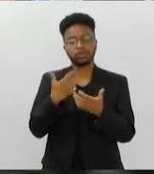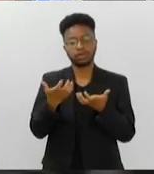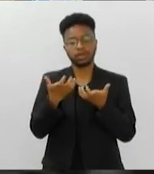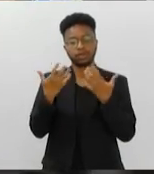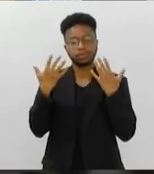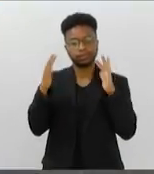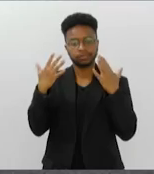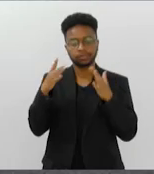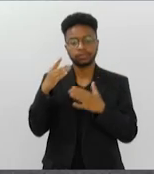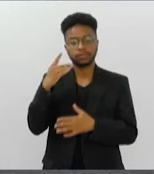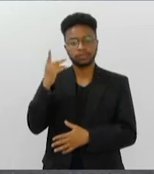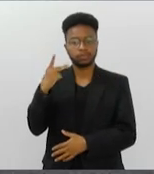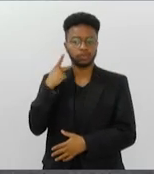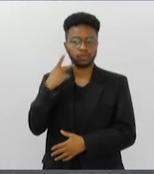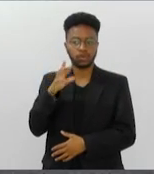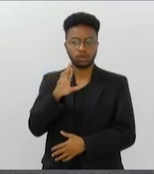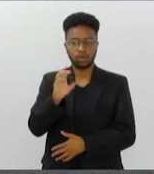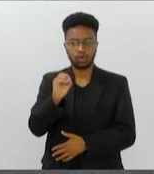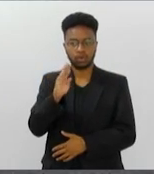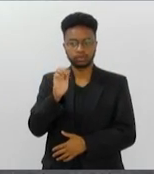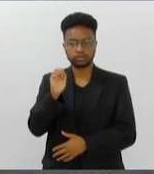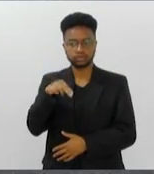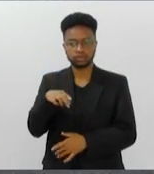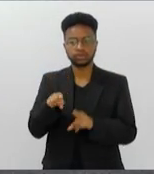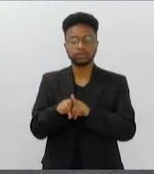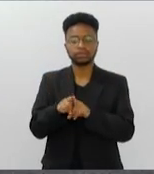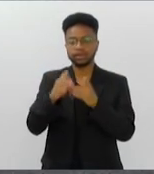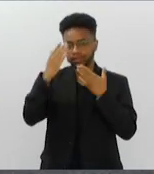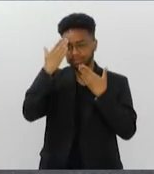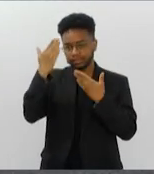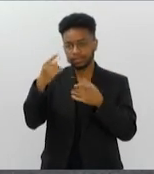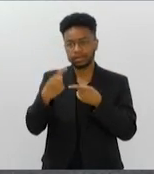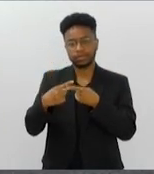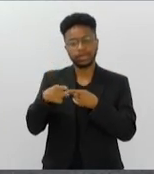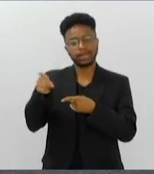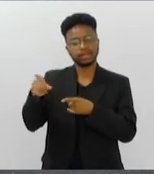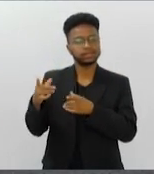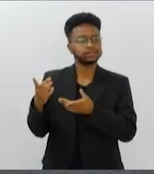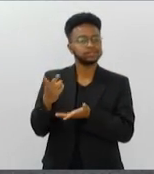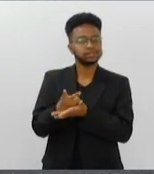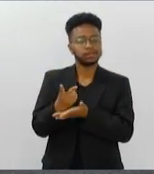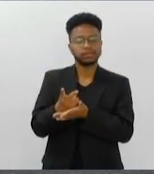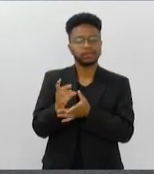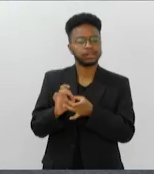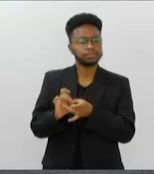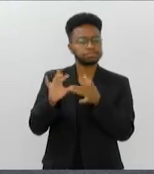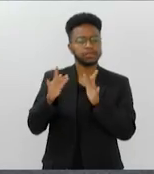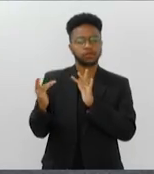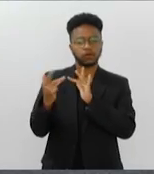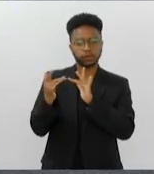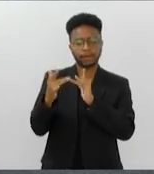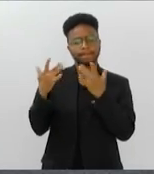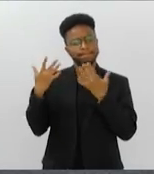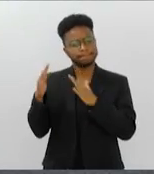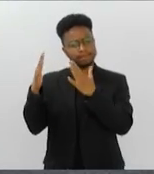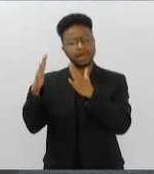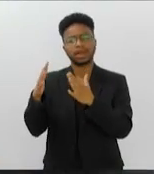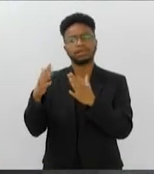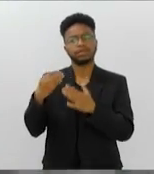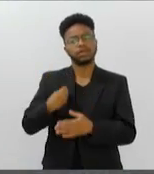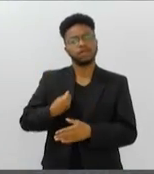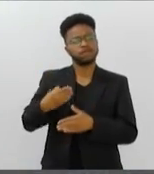procurador, Robson, agradecer, né, que é uma pessoa extremamente acessível, solícita. Então, parabéns, vida longa,